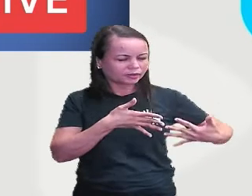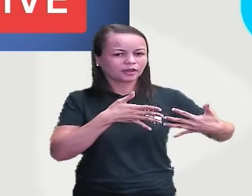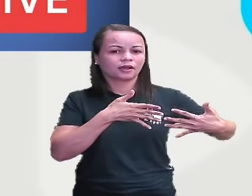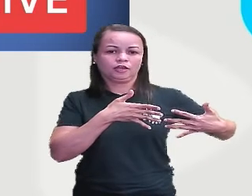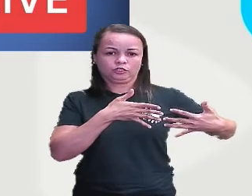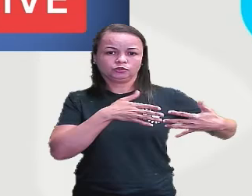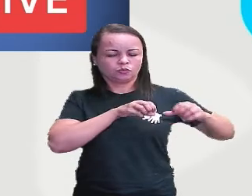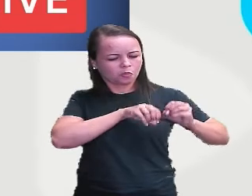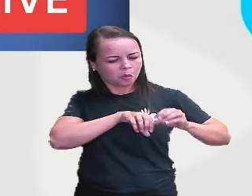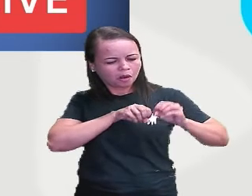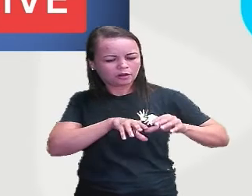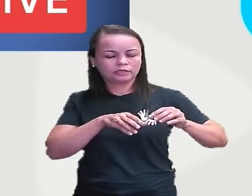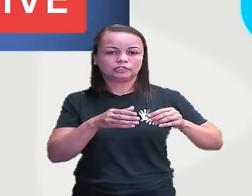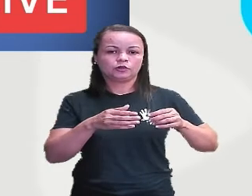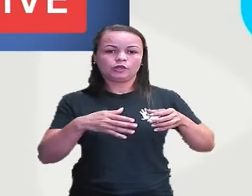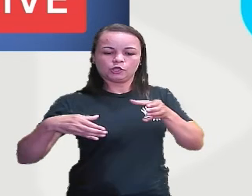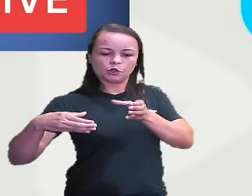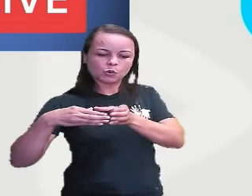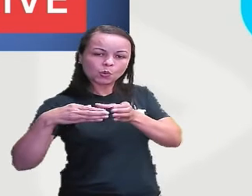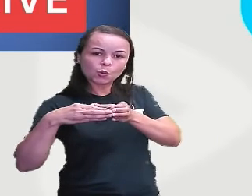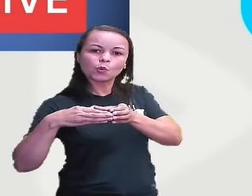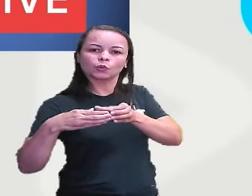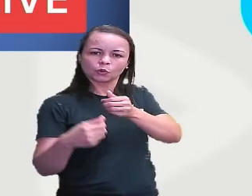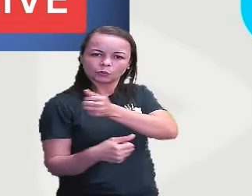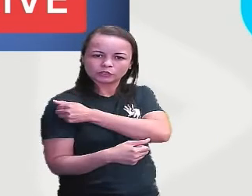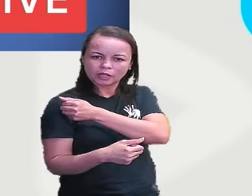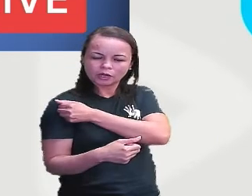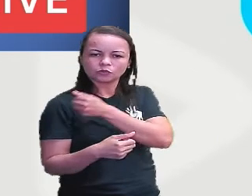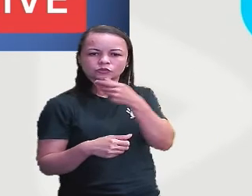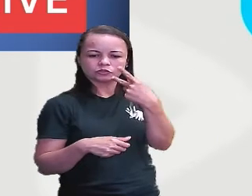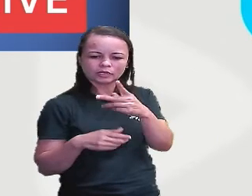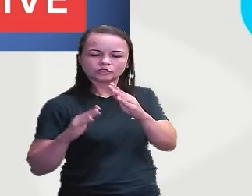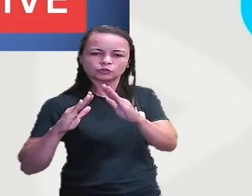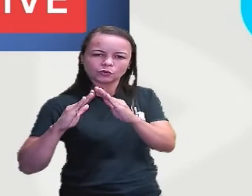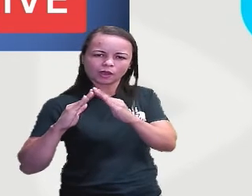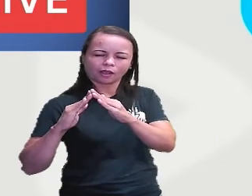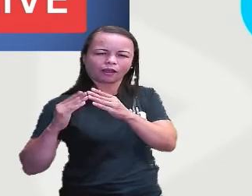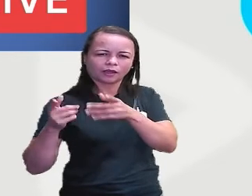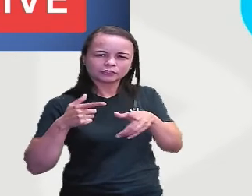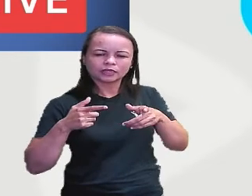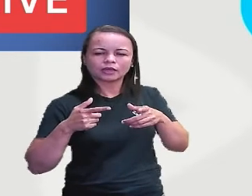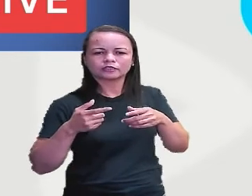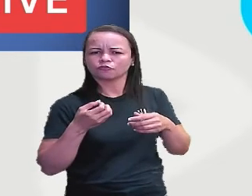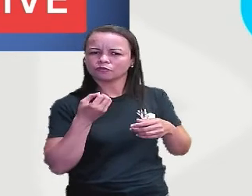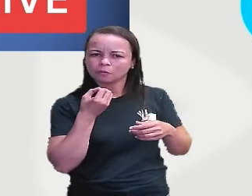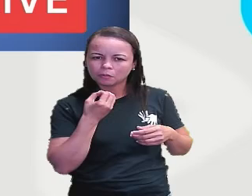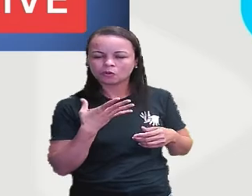a turma toda, né? Também, cada criancinha na sua casa. Então, foi uma coisa que